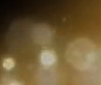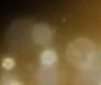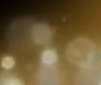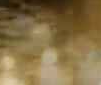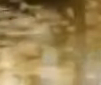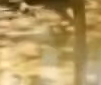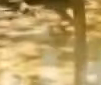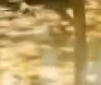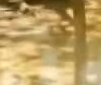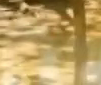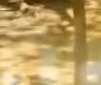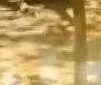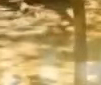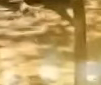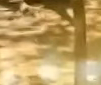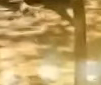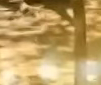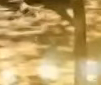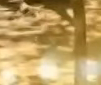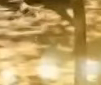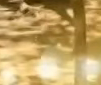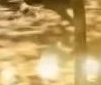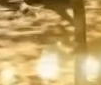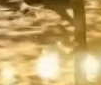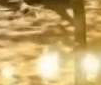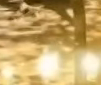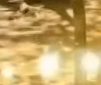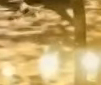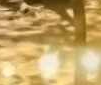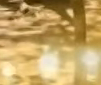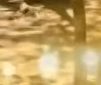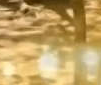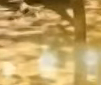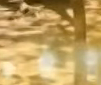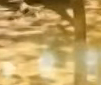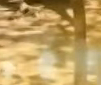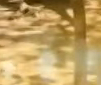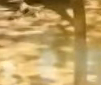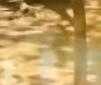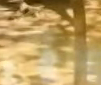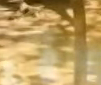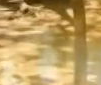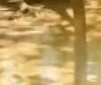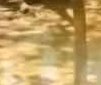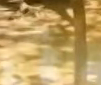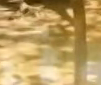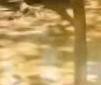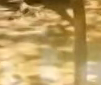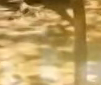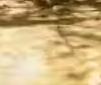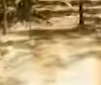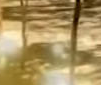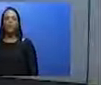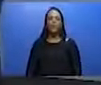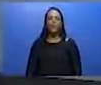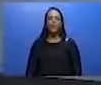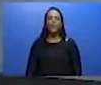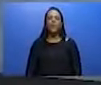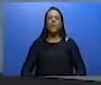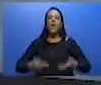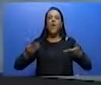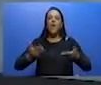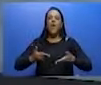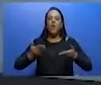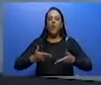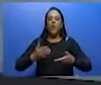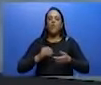É ou não é? Se o índio falou, tá falado. Se o índio chacoalhou, tá chacoalhado. E agora